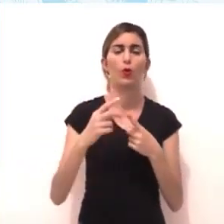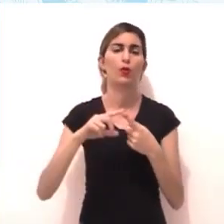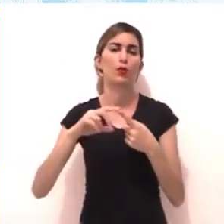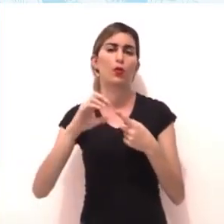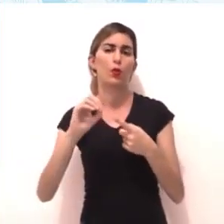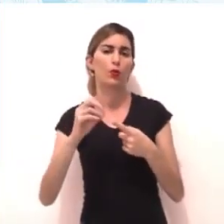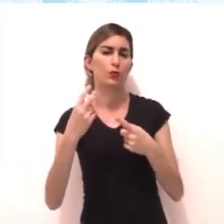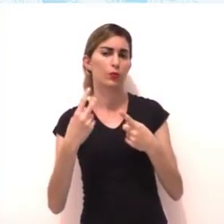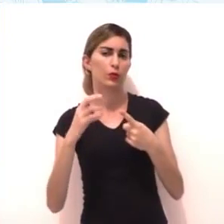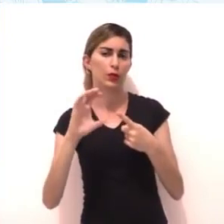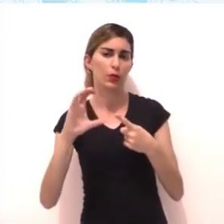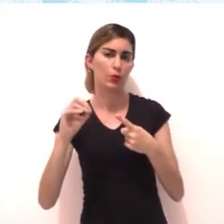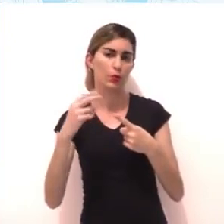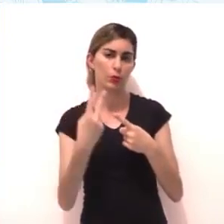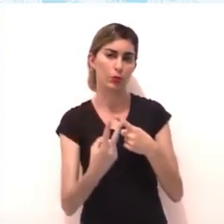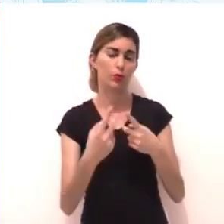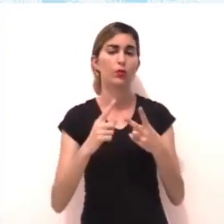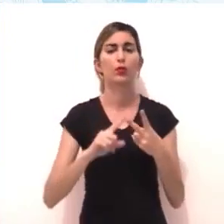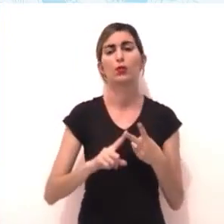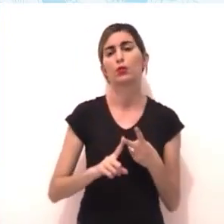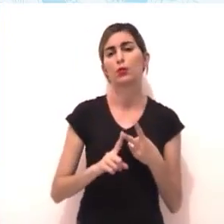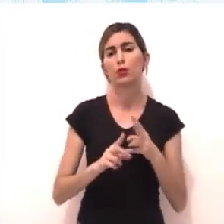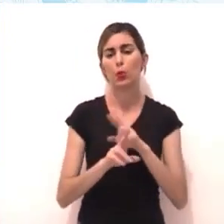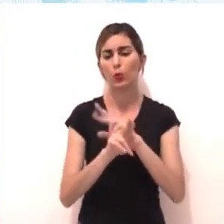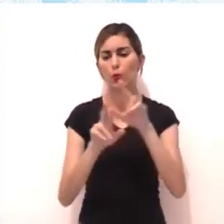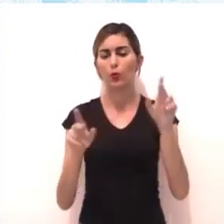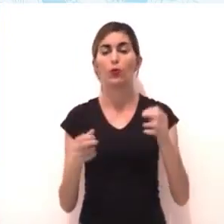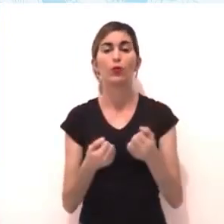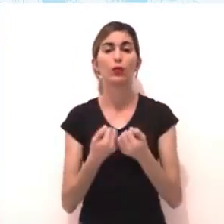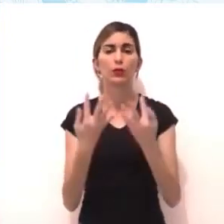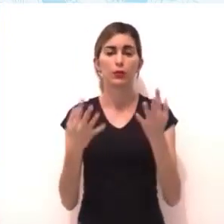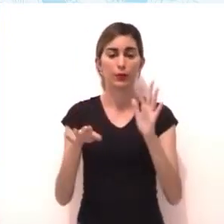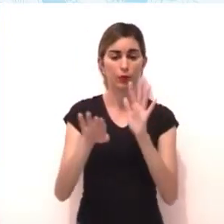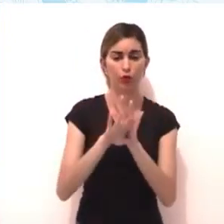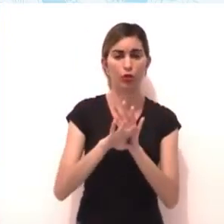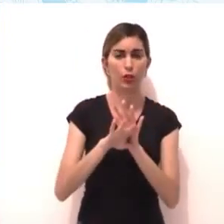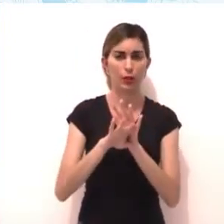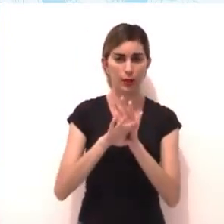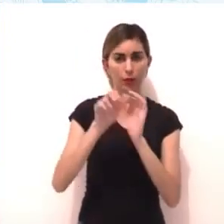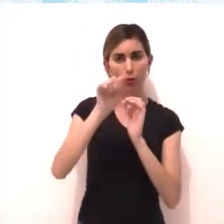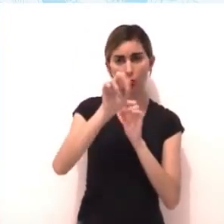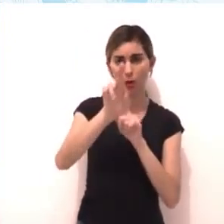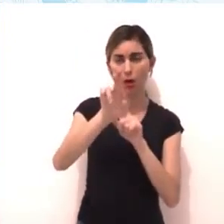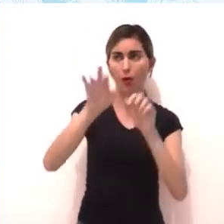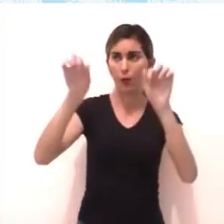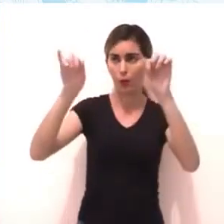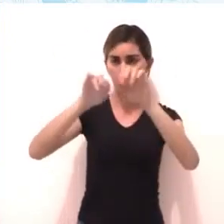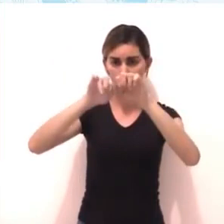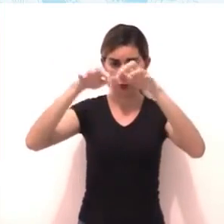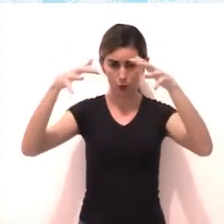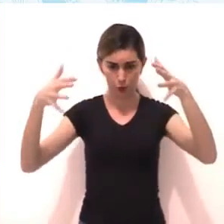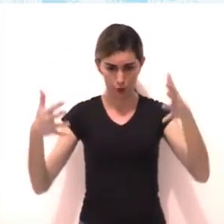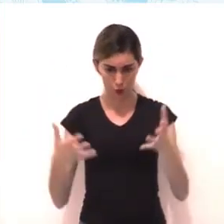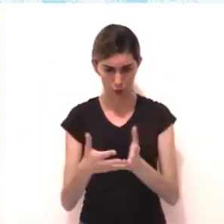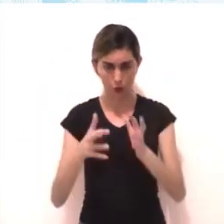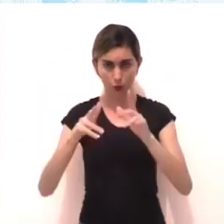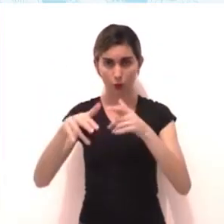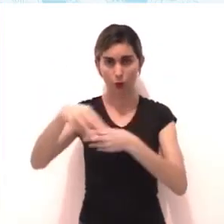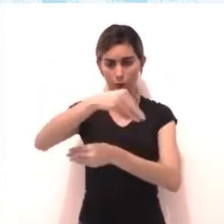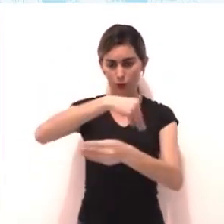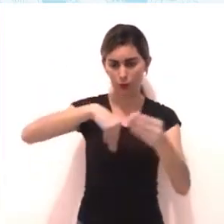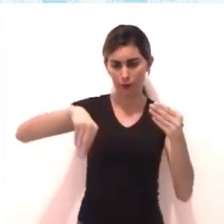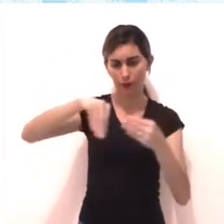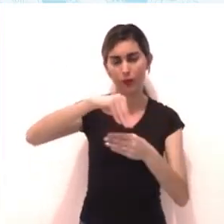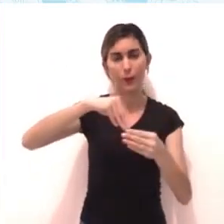SO2, o NO. Quando esses gases eles chegam na atmosfera, eles vão reagir com outros elementos